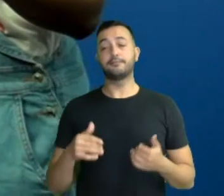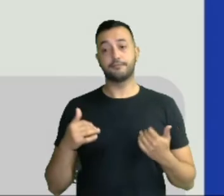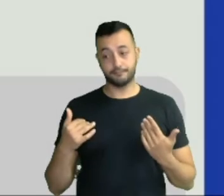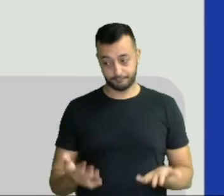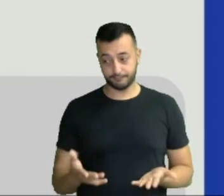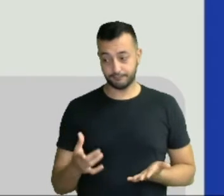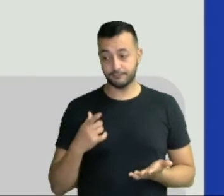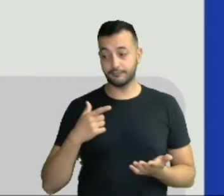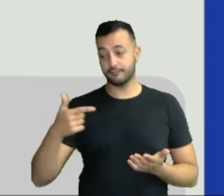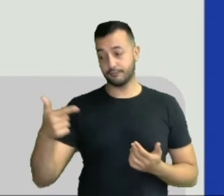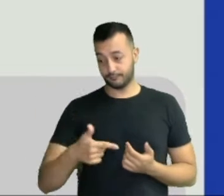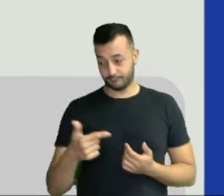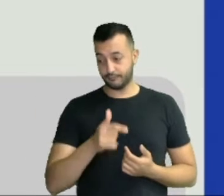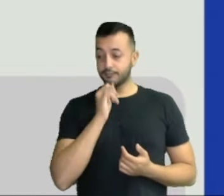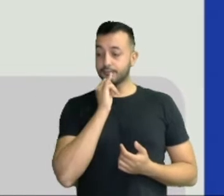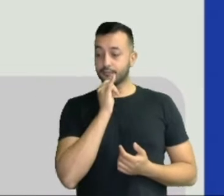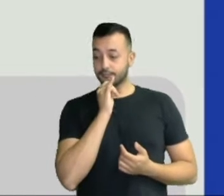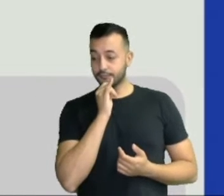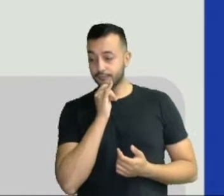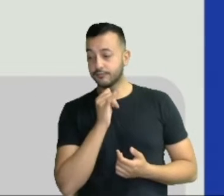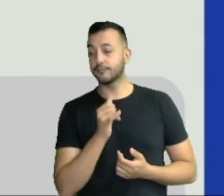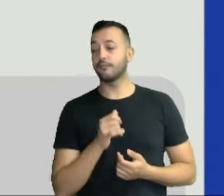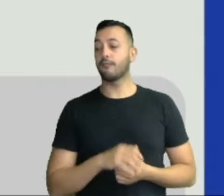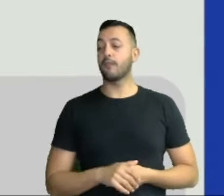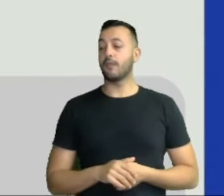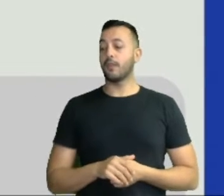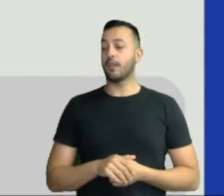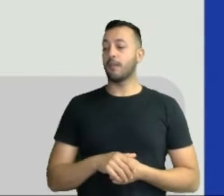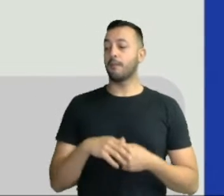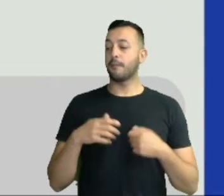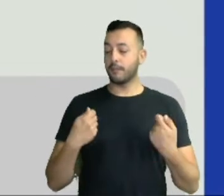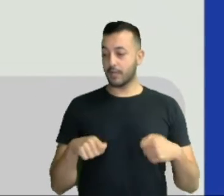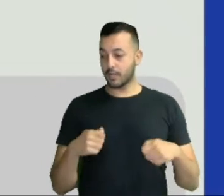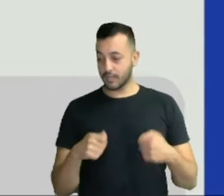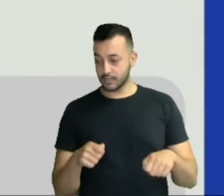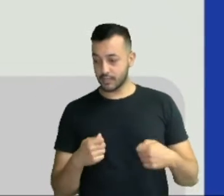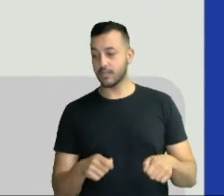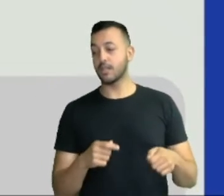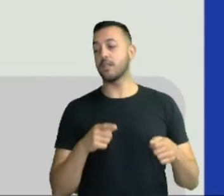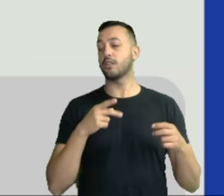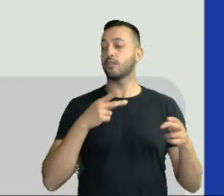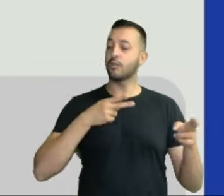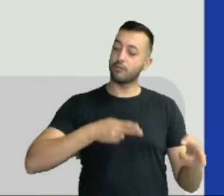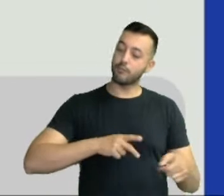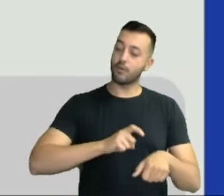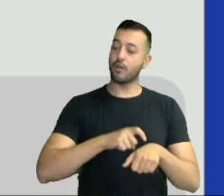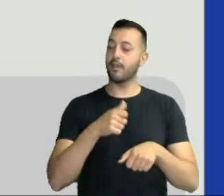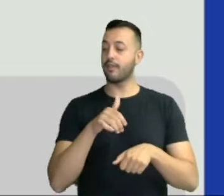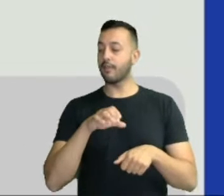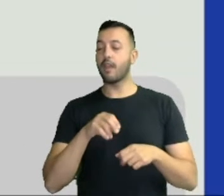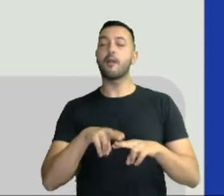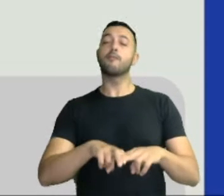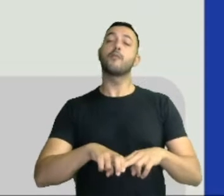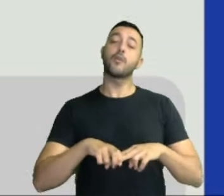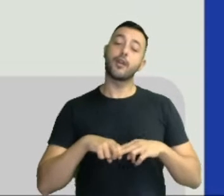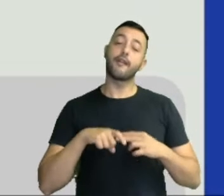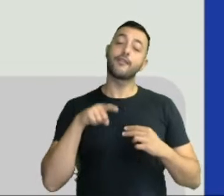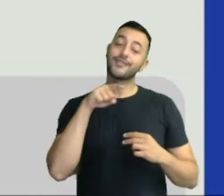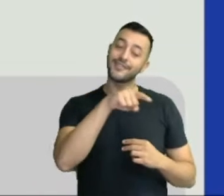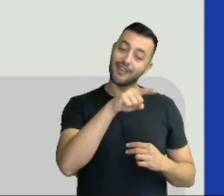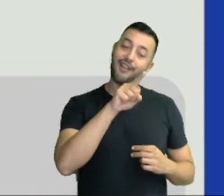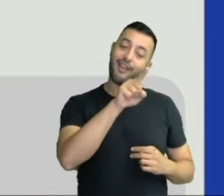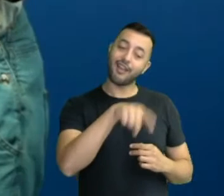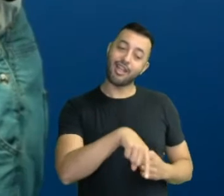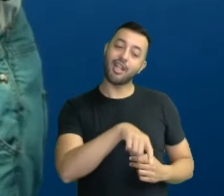tenho, ó, no segundo exemplo, mi hijo debe dormirse a las 10 porque es un niño. Então, a